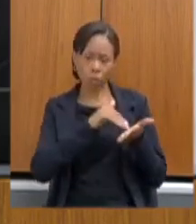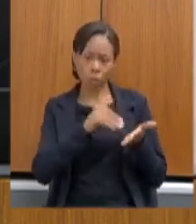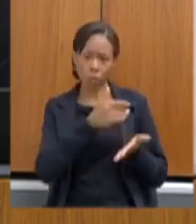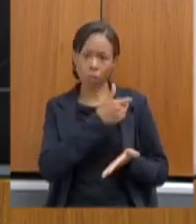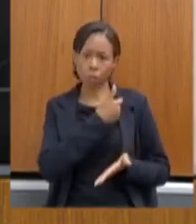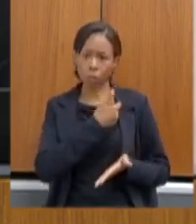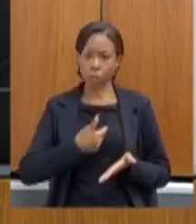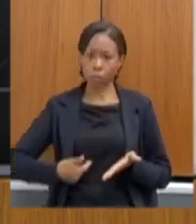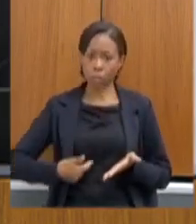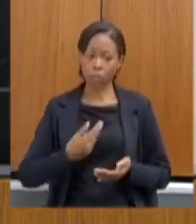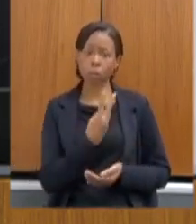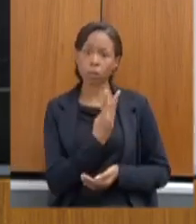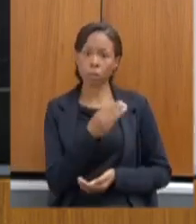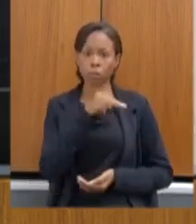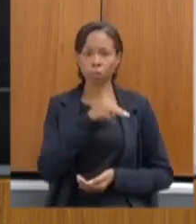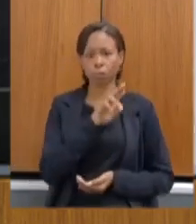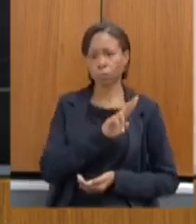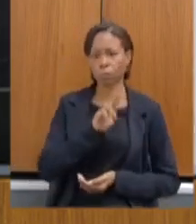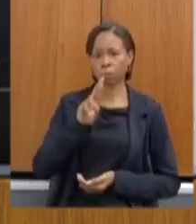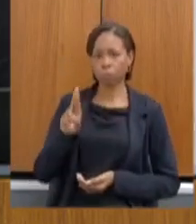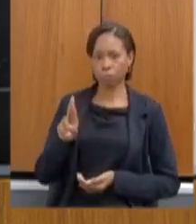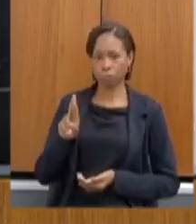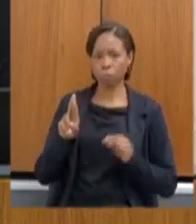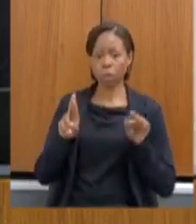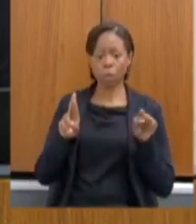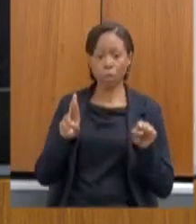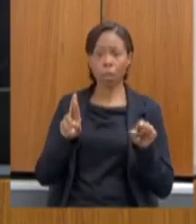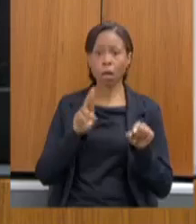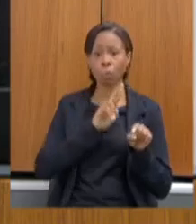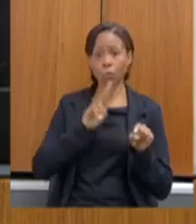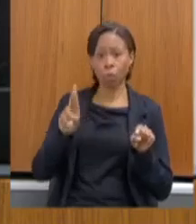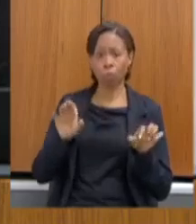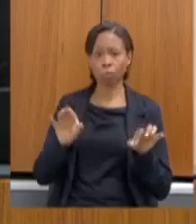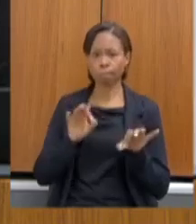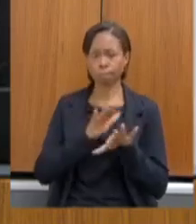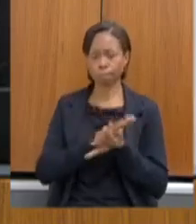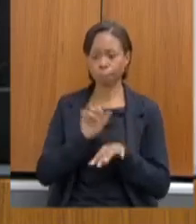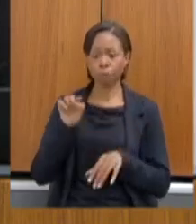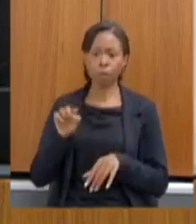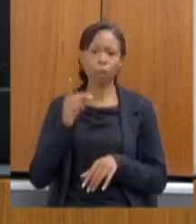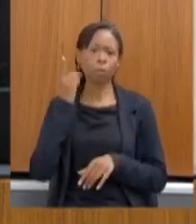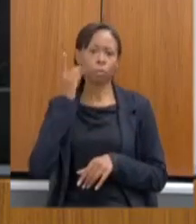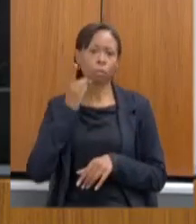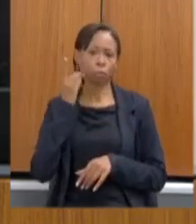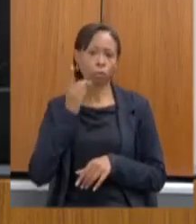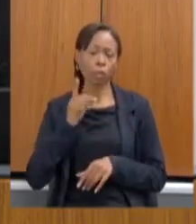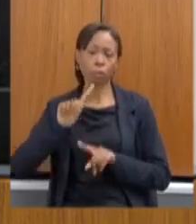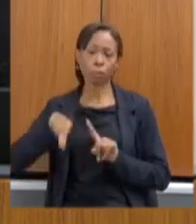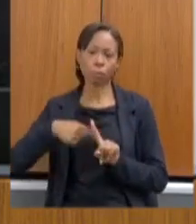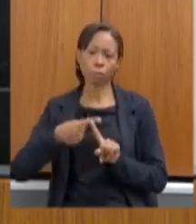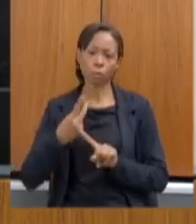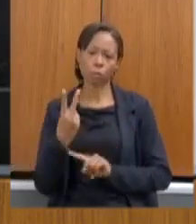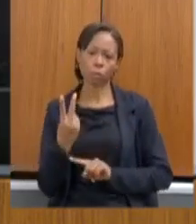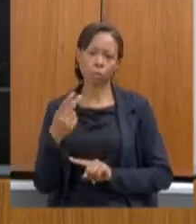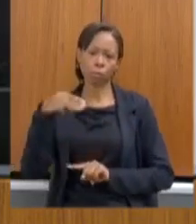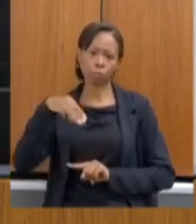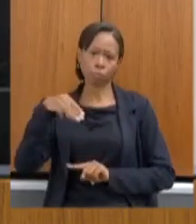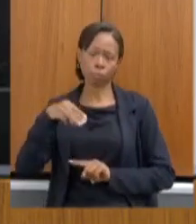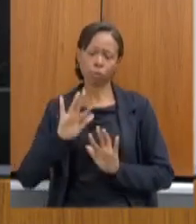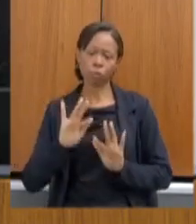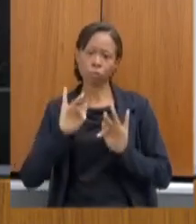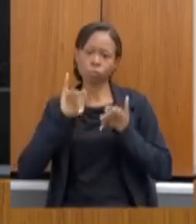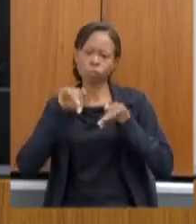respondê-la após a resposta da autoridade Estadual o deputado que interpelou disporá de dois minutos para as suas considerações